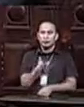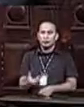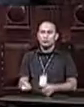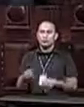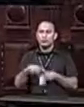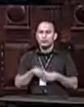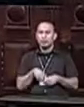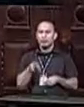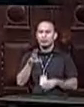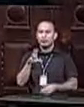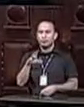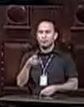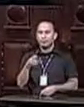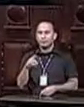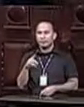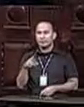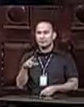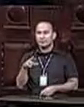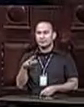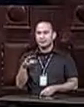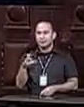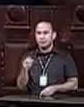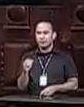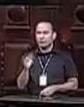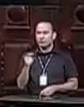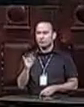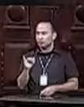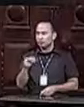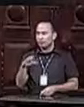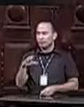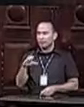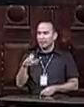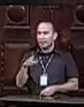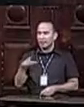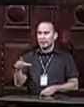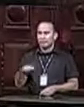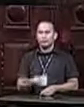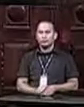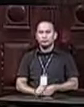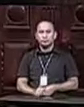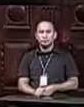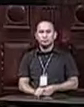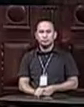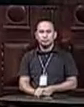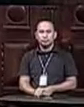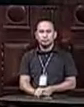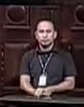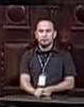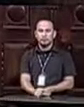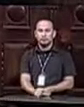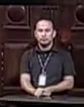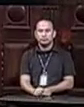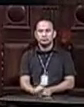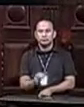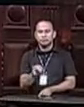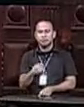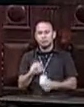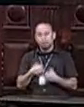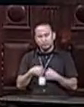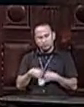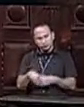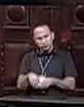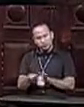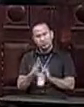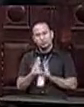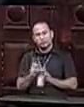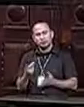se a atual política de incentivos ao setor têxtil fluminense não for prolongada na